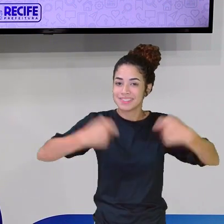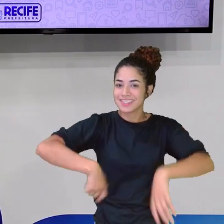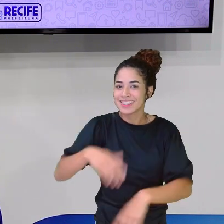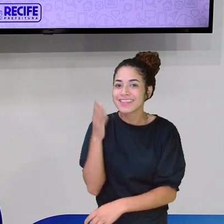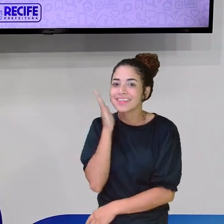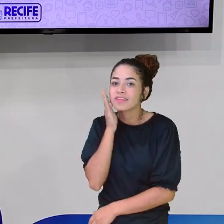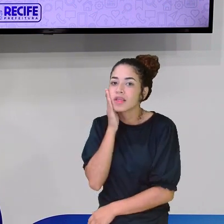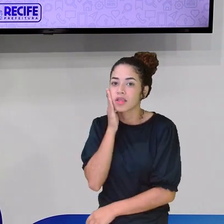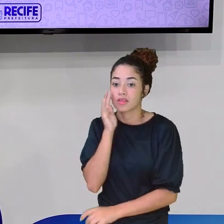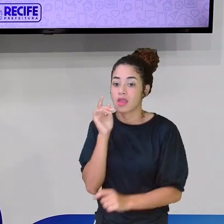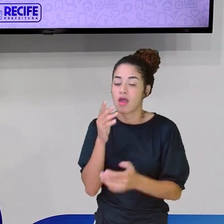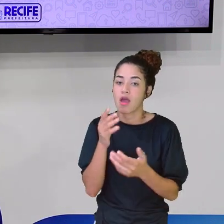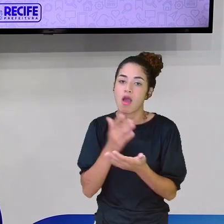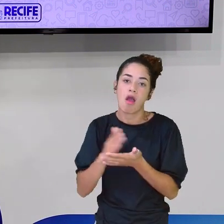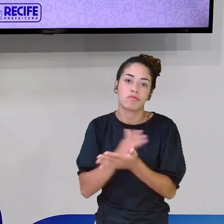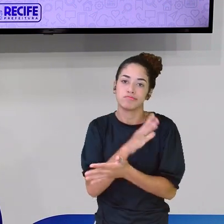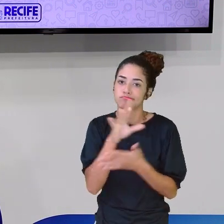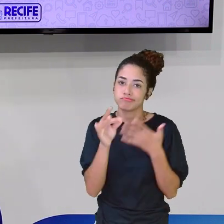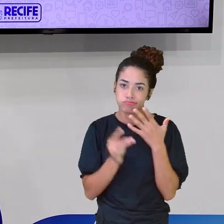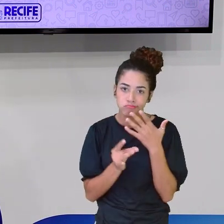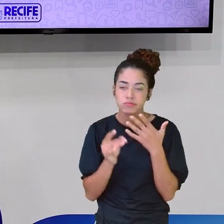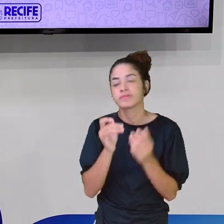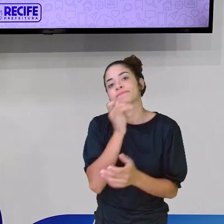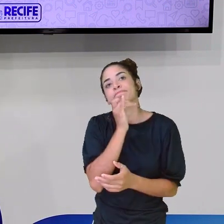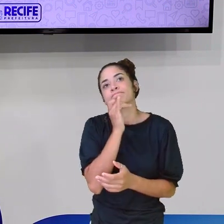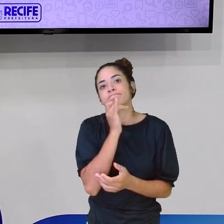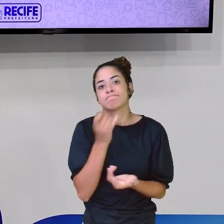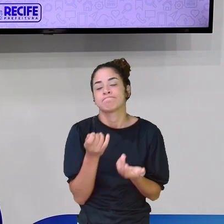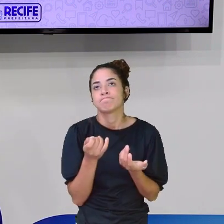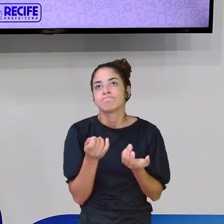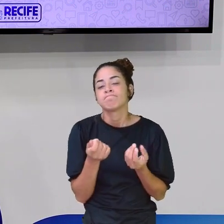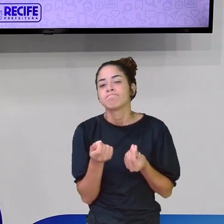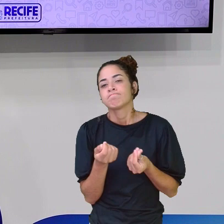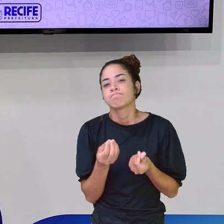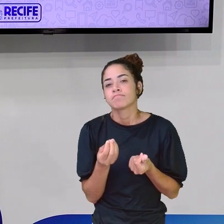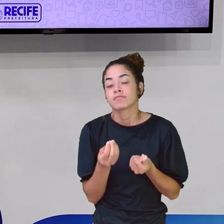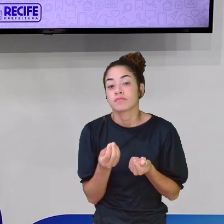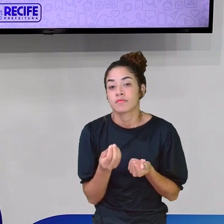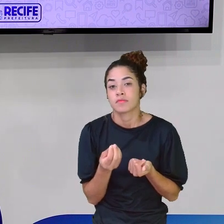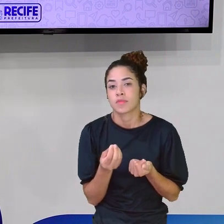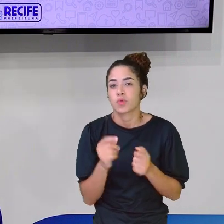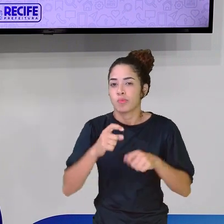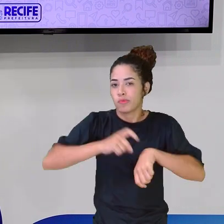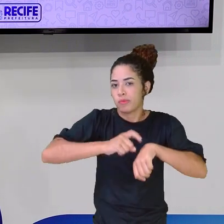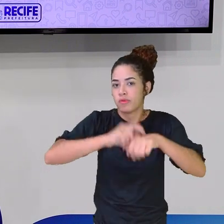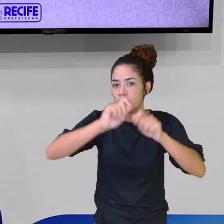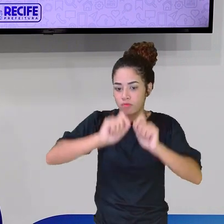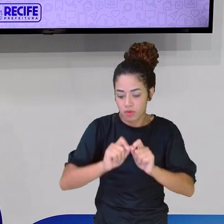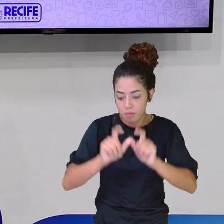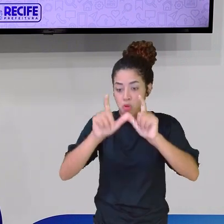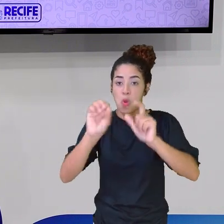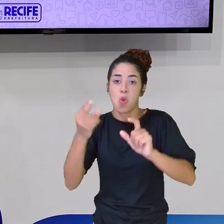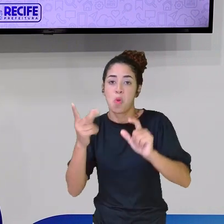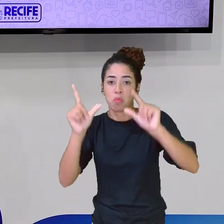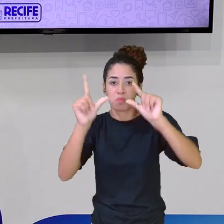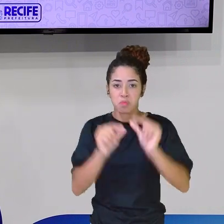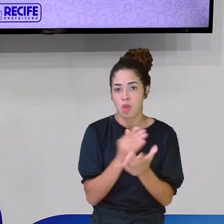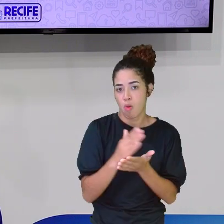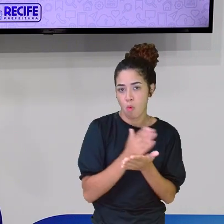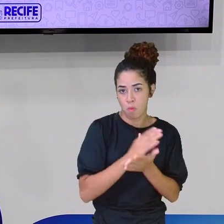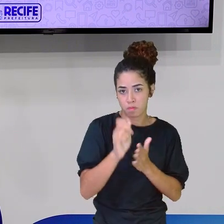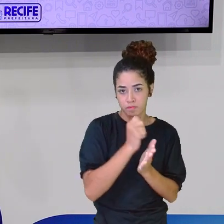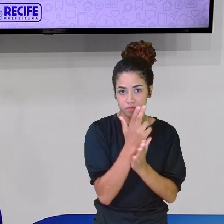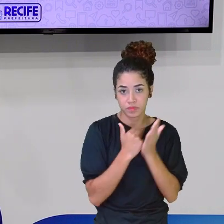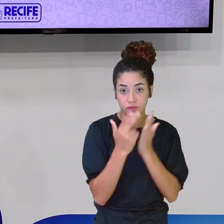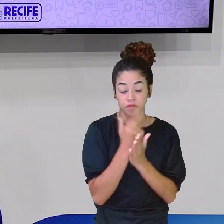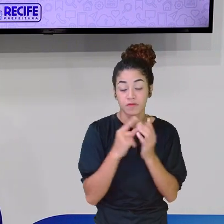entender alguns detalhes. Um deles, por exemplo, é de que mesmo que eu amplie ou reduza alguma figura,